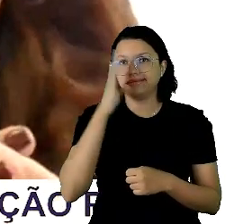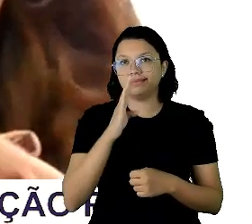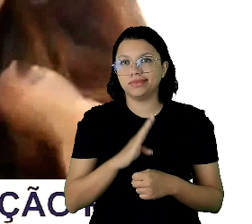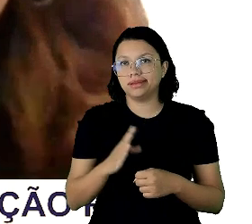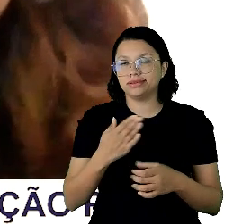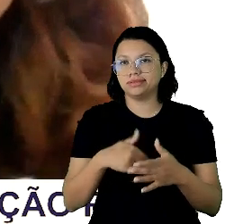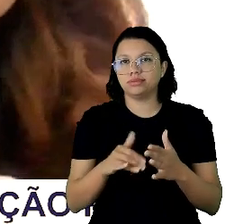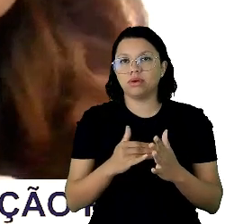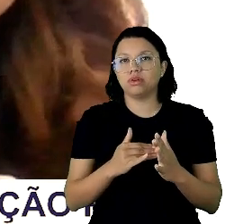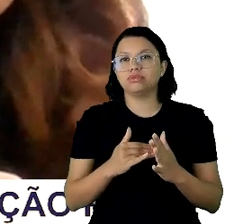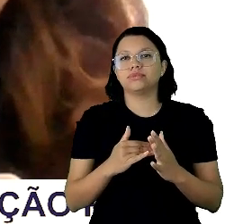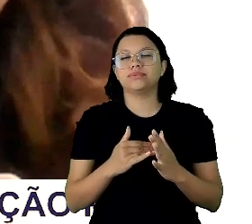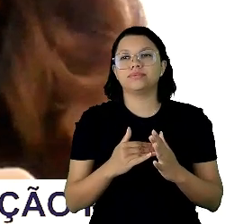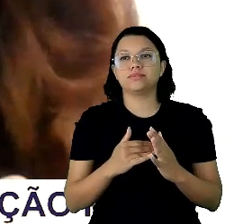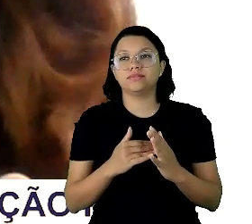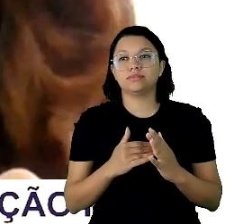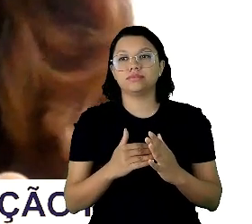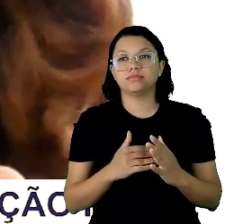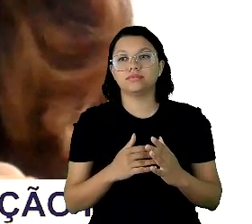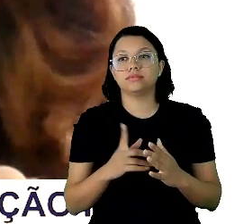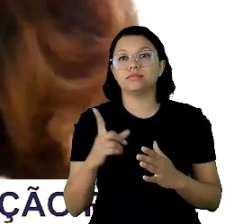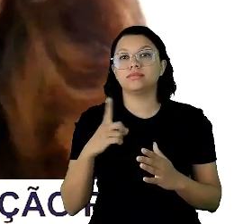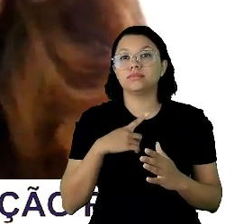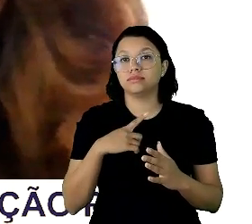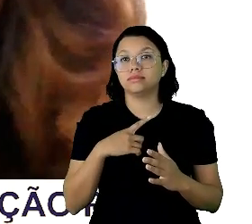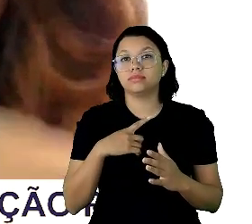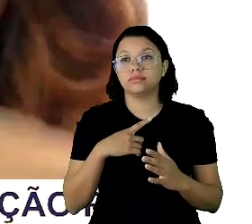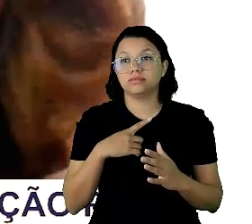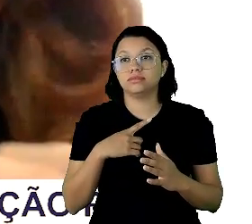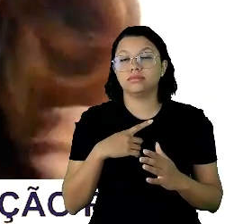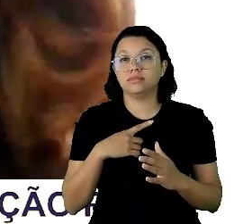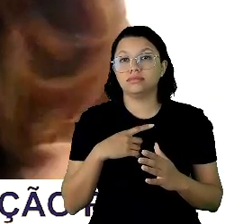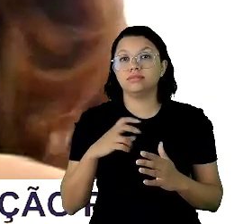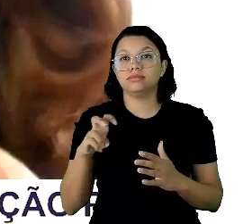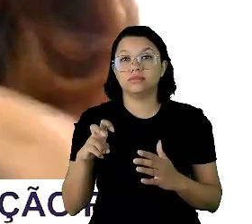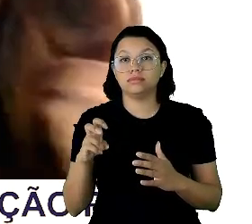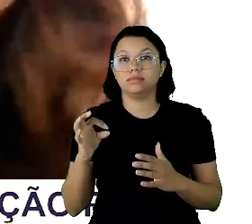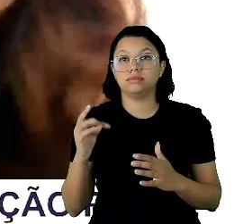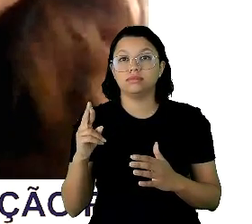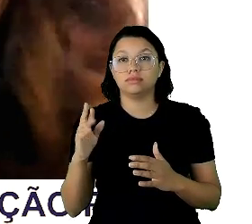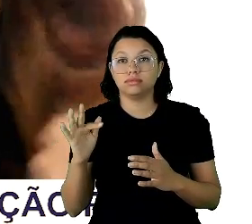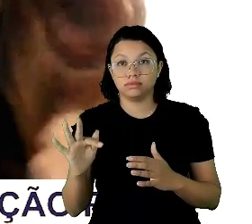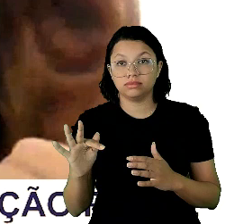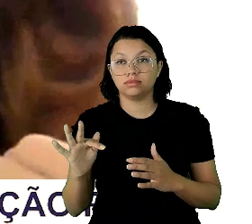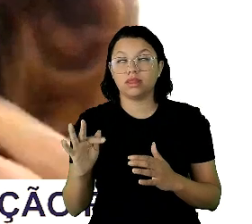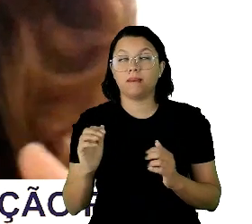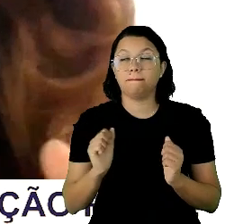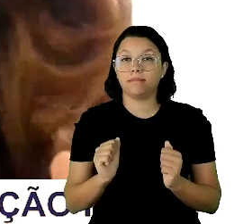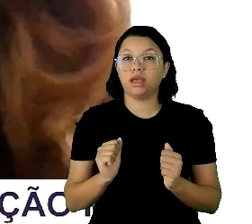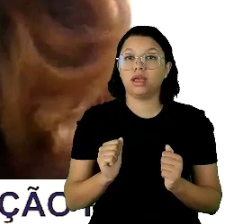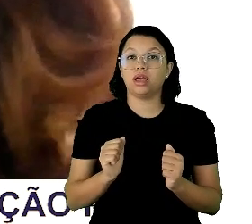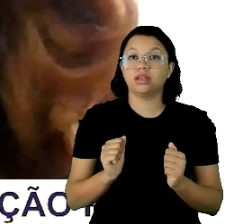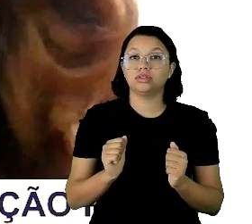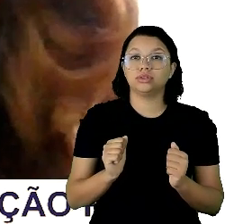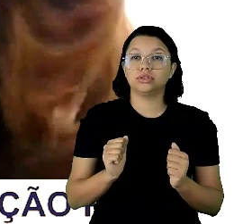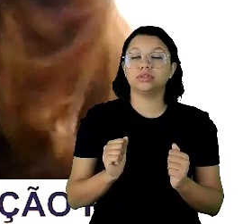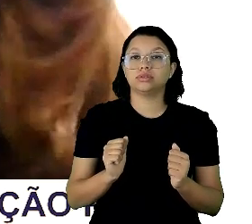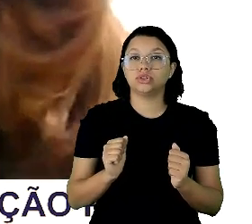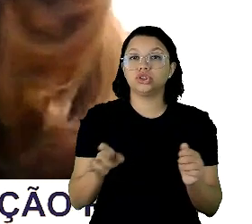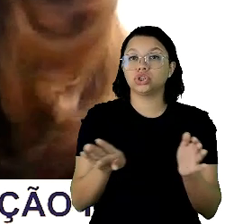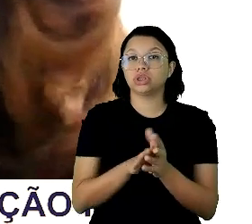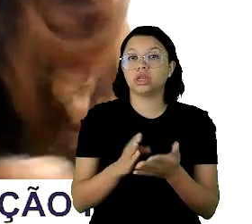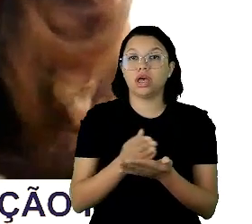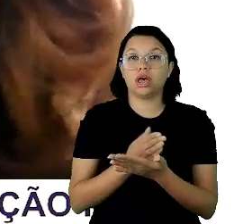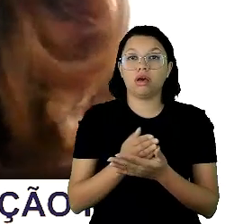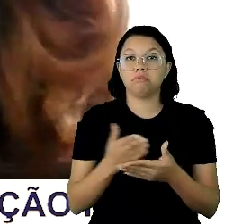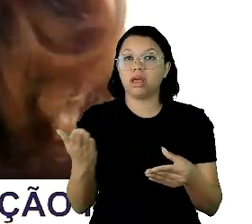A gente tem os 5 TRFs, que pode aparecer alguma ação para a gente, por conta da competência.